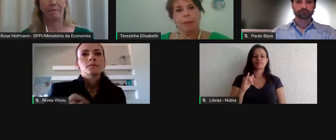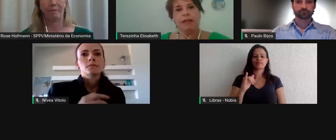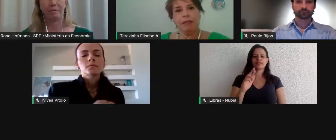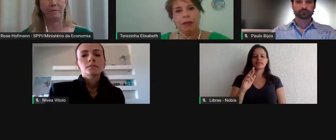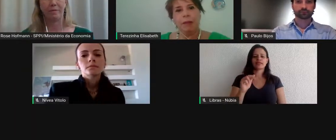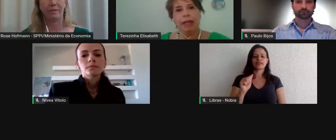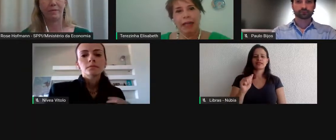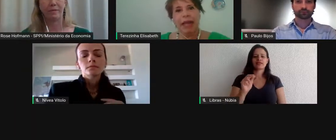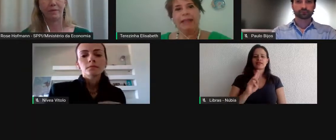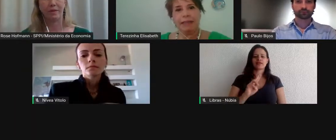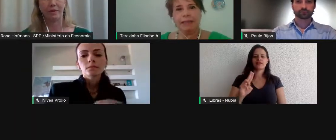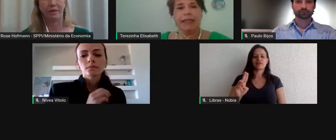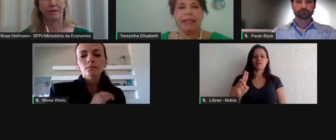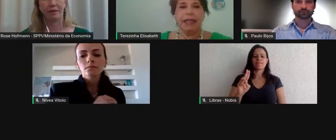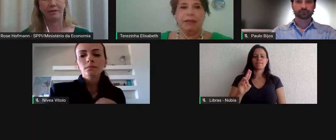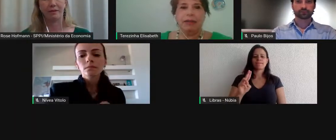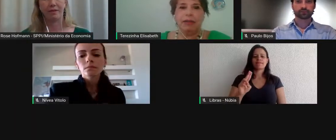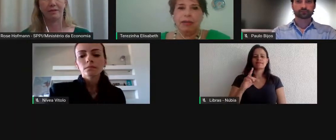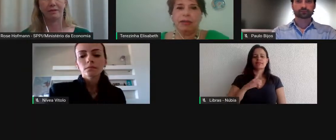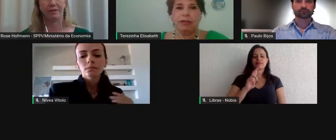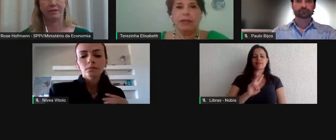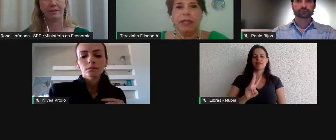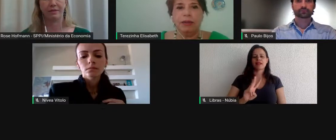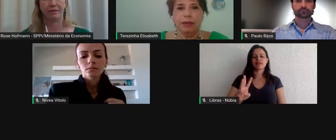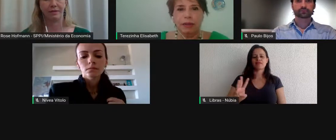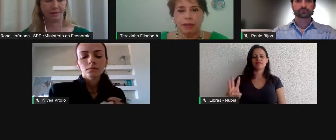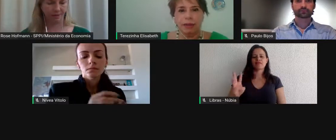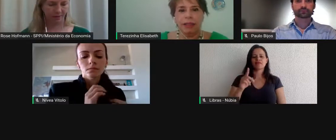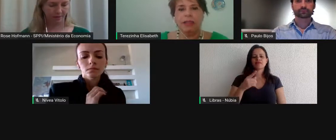à plataforma Lattes, né, que é o nossos